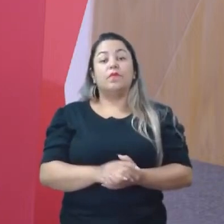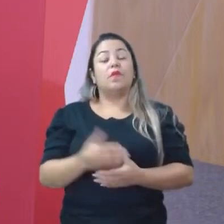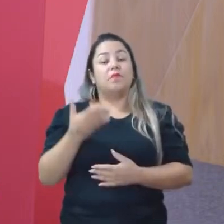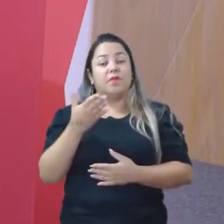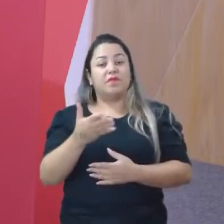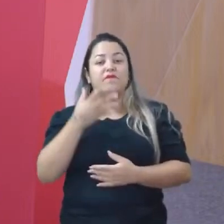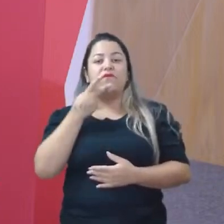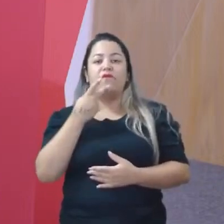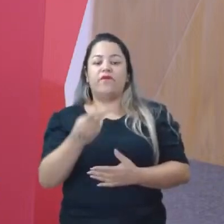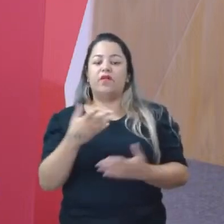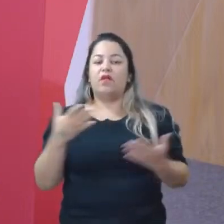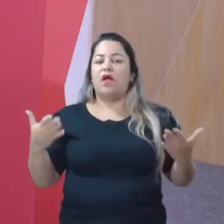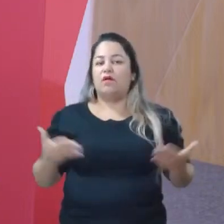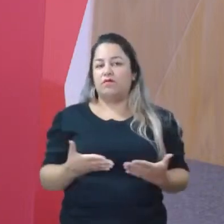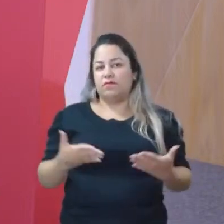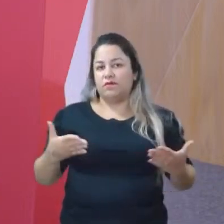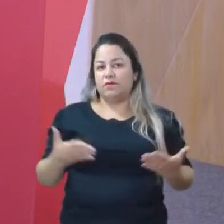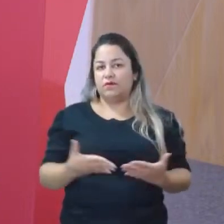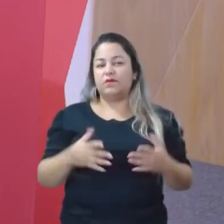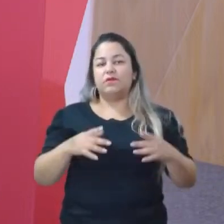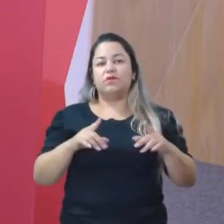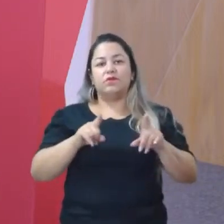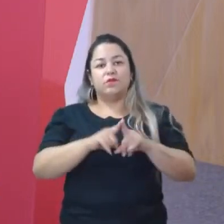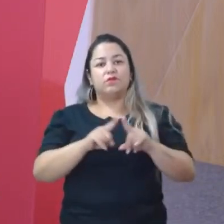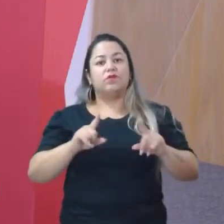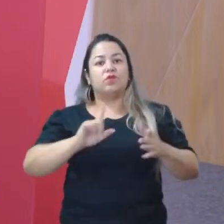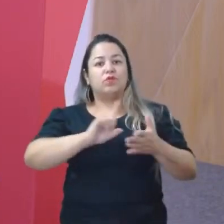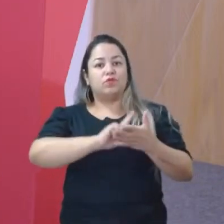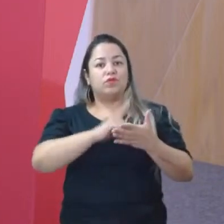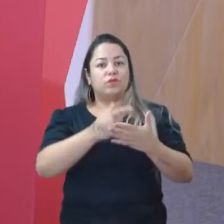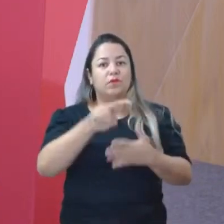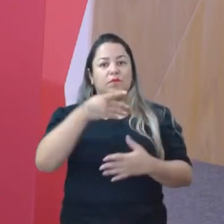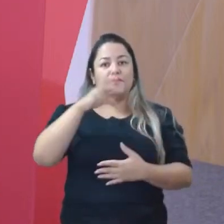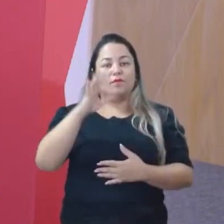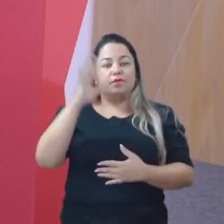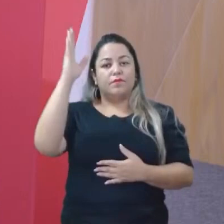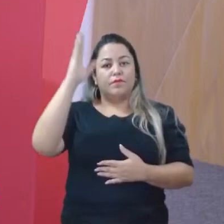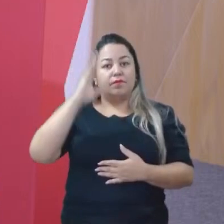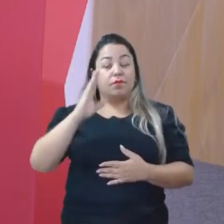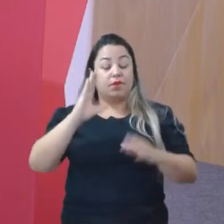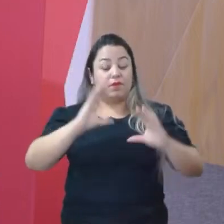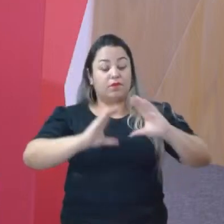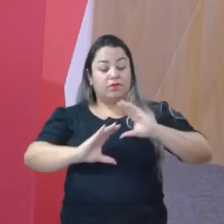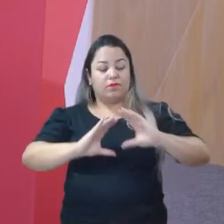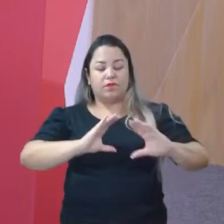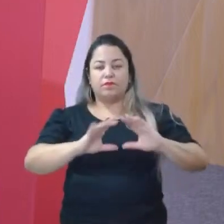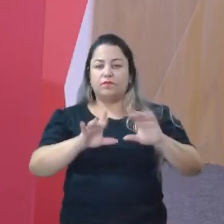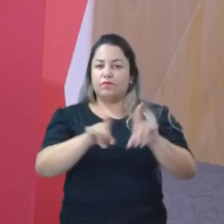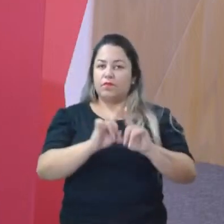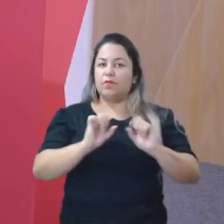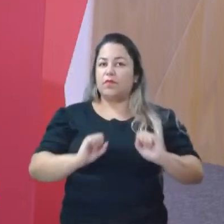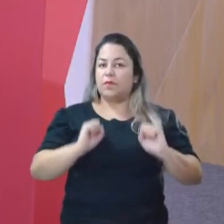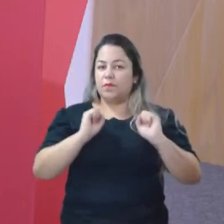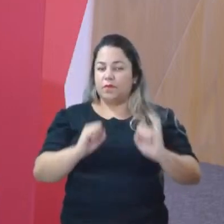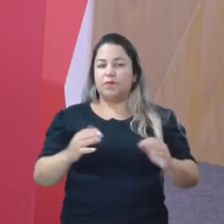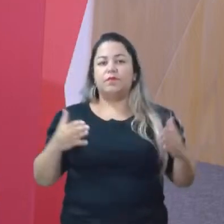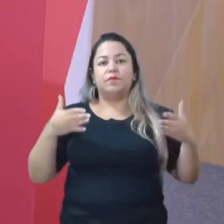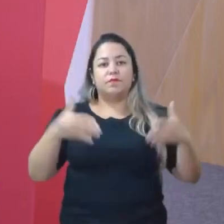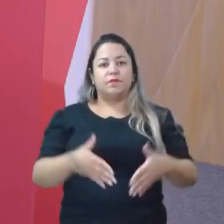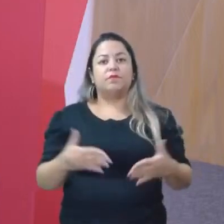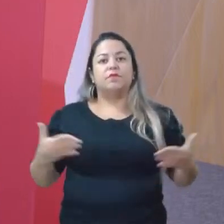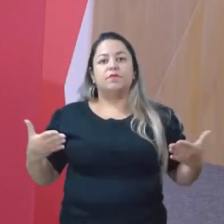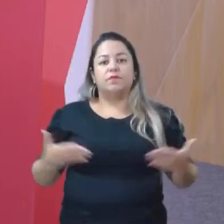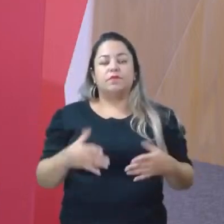Matheus Scavazini e falo ao vivo do estúdio da Rede PT de Comunicação. E você pode participar ao vivo e fazer